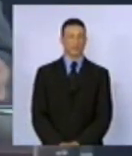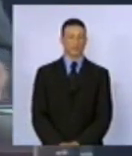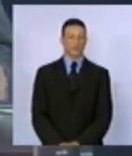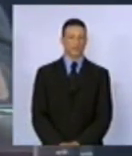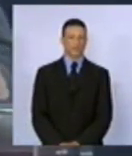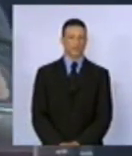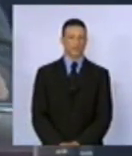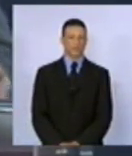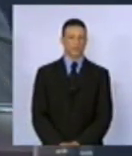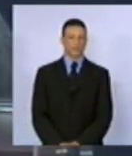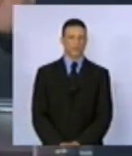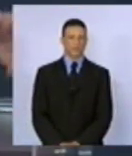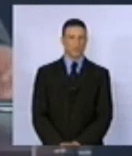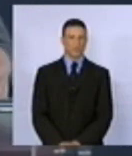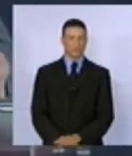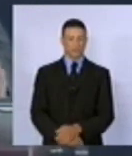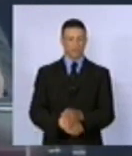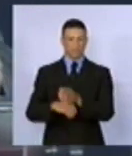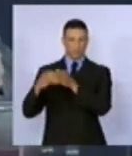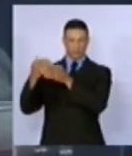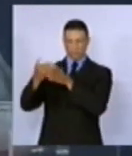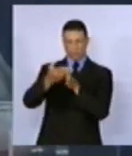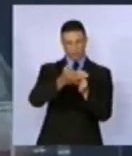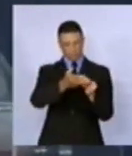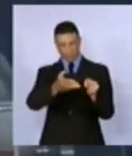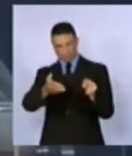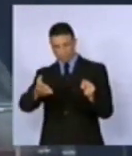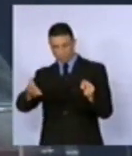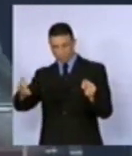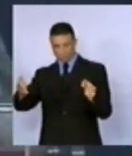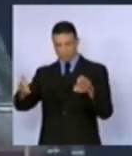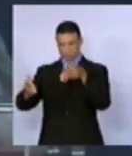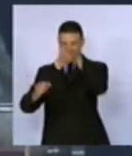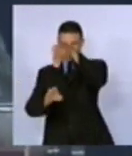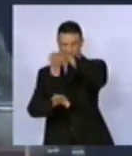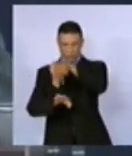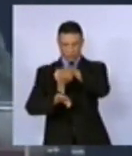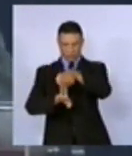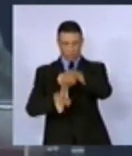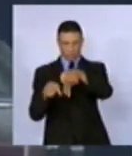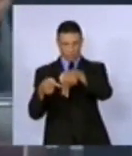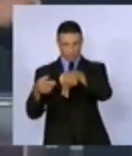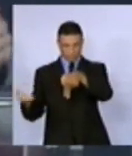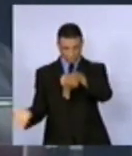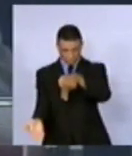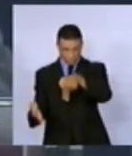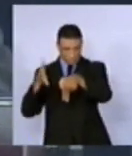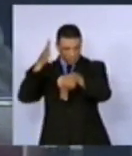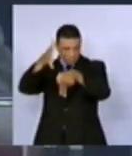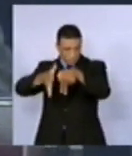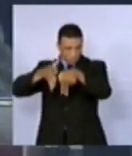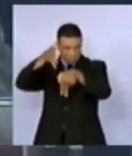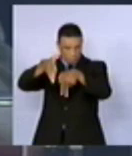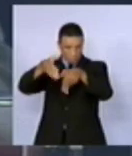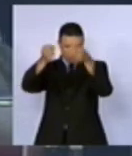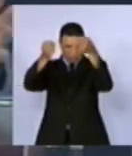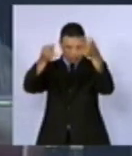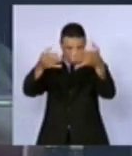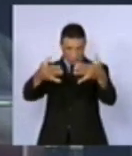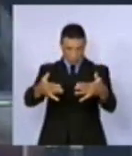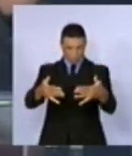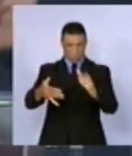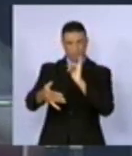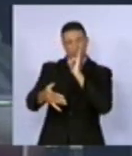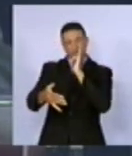já no andar da carruagem aí é bastante do que poderia ser comentado já